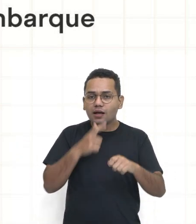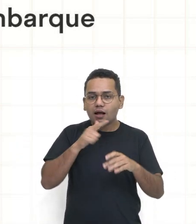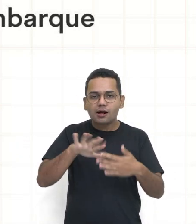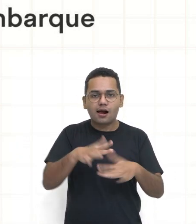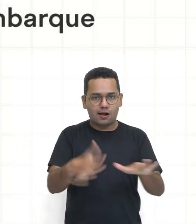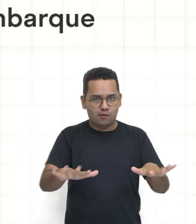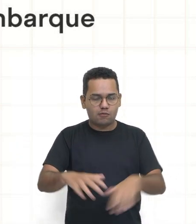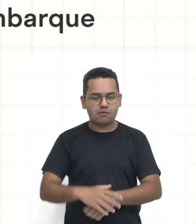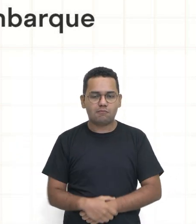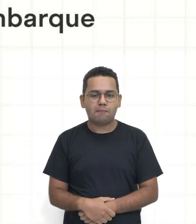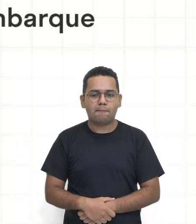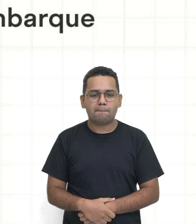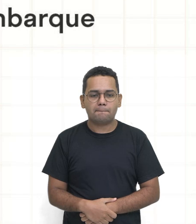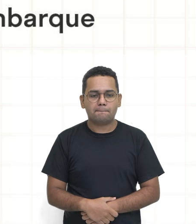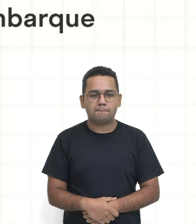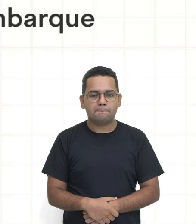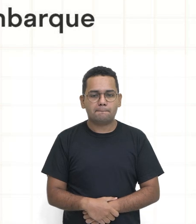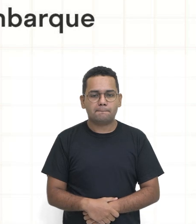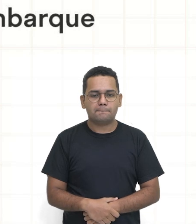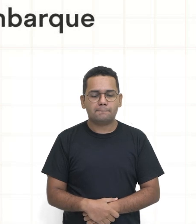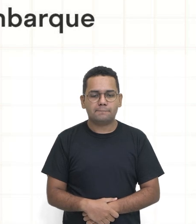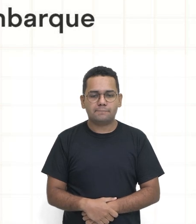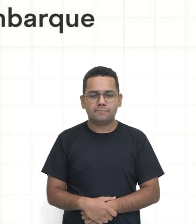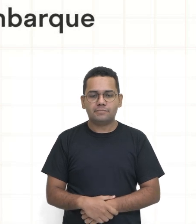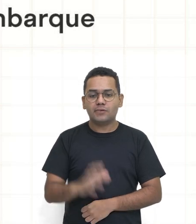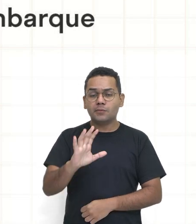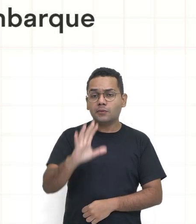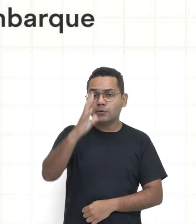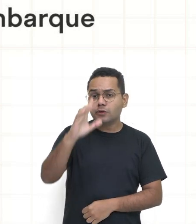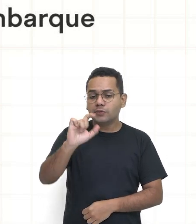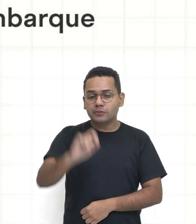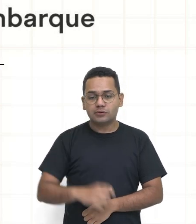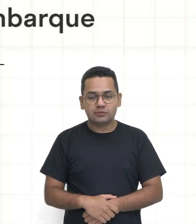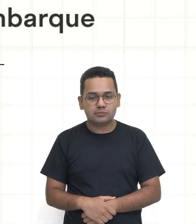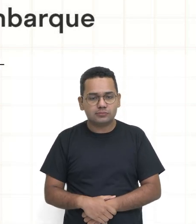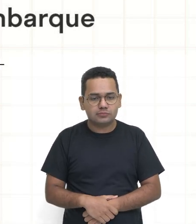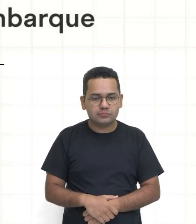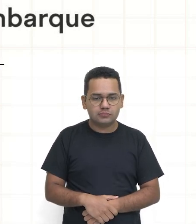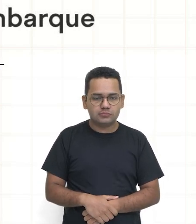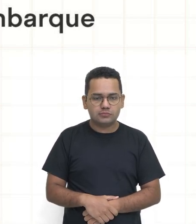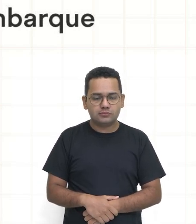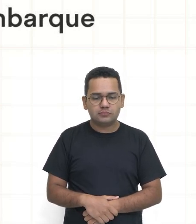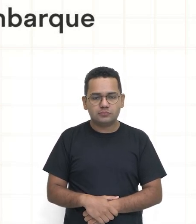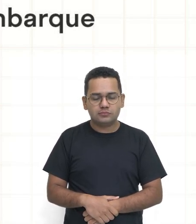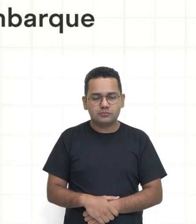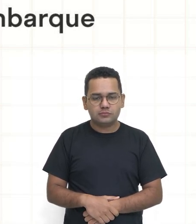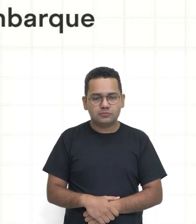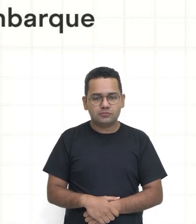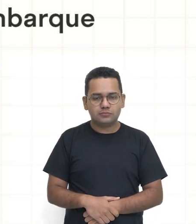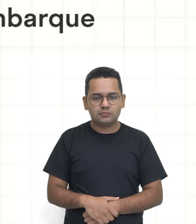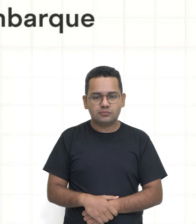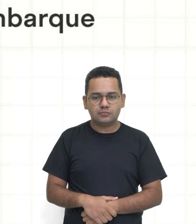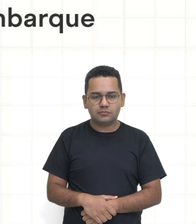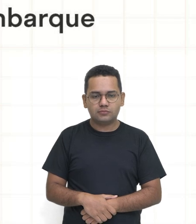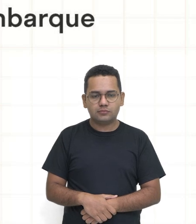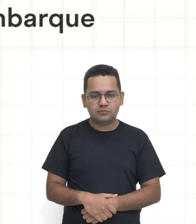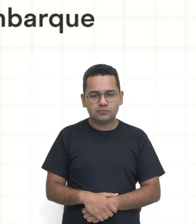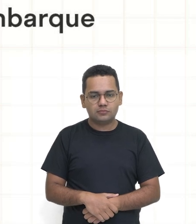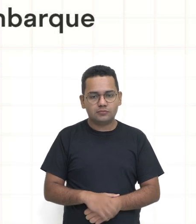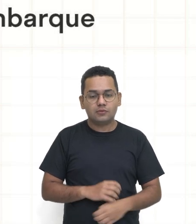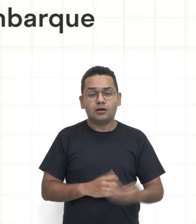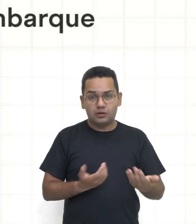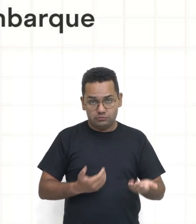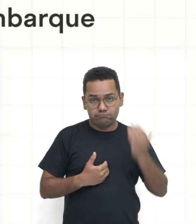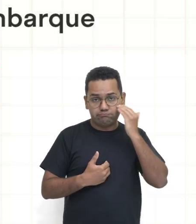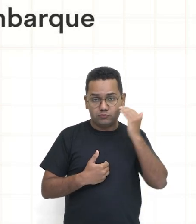via marítima. E aí, acabou ali virando o curso da guerra e empurrou as forças